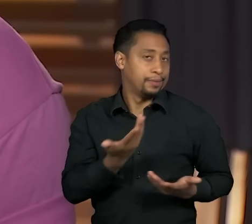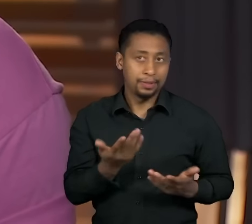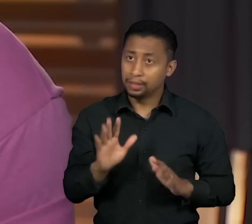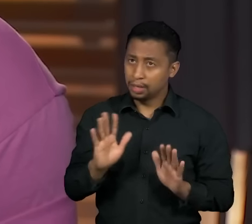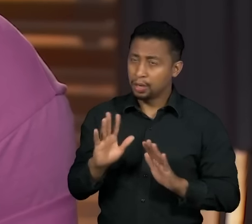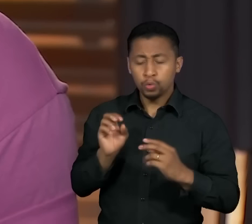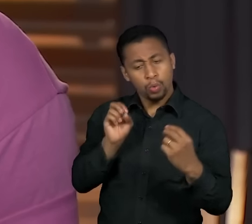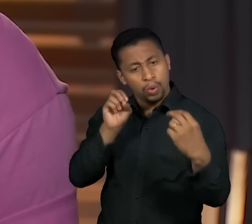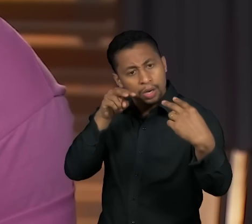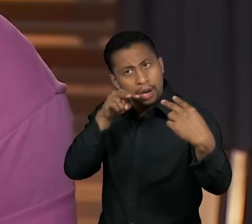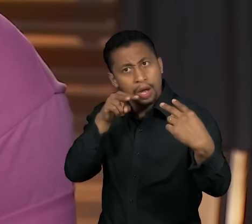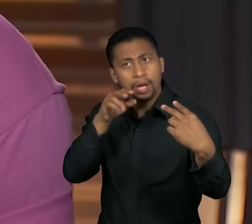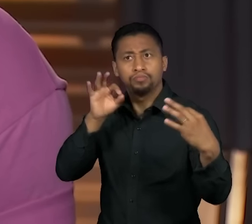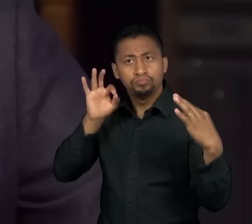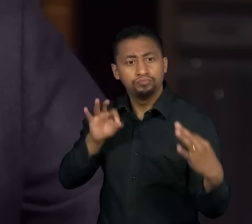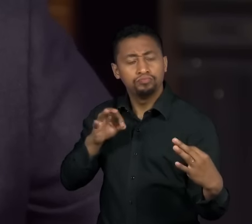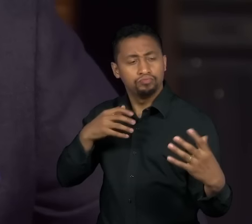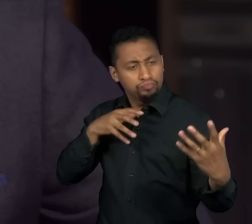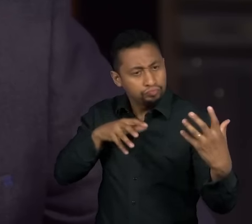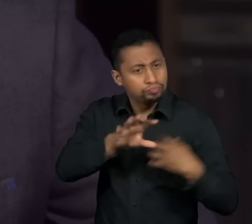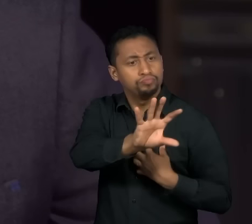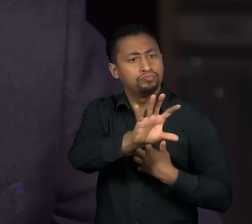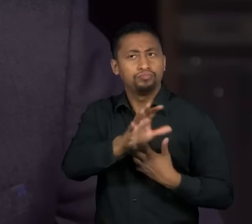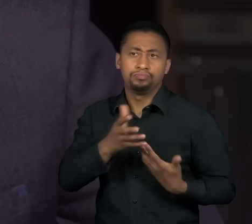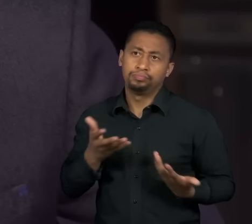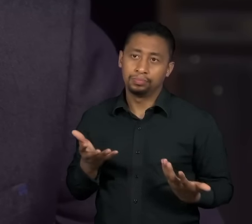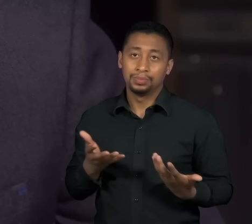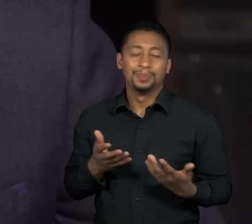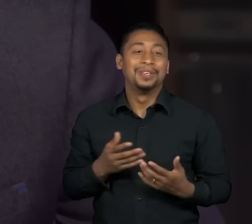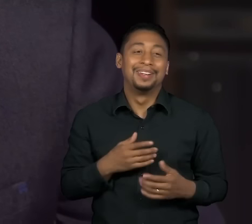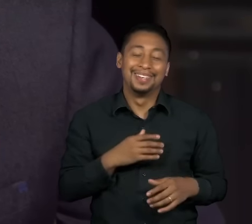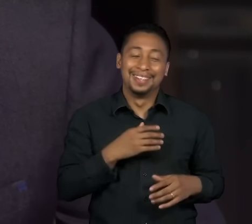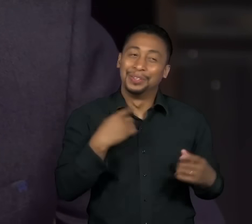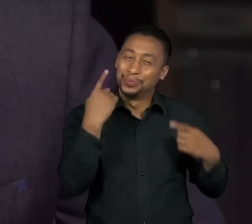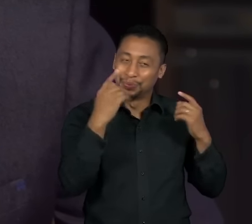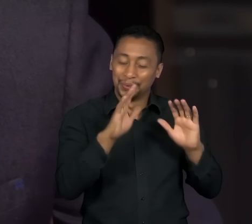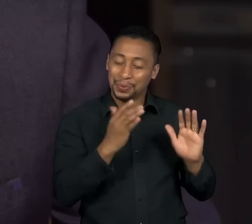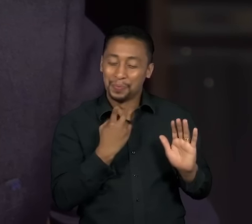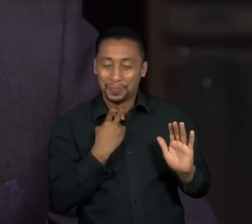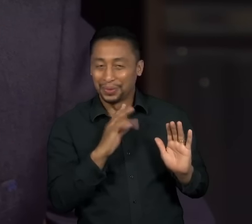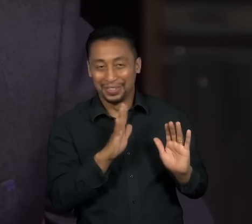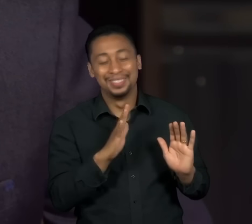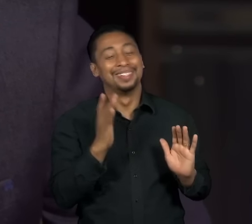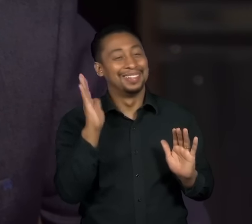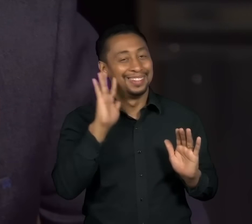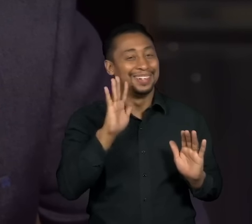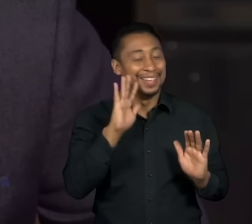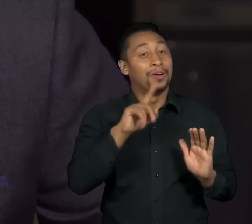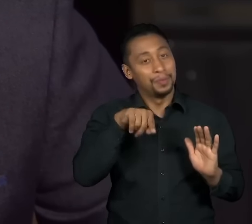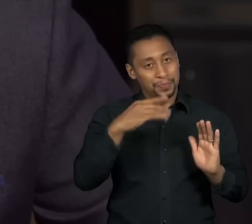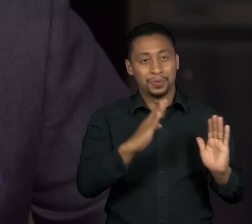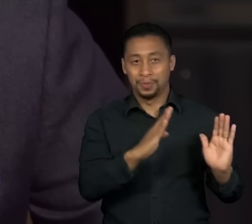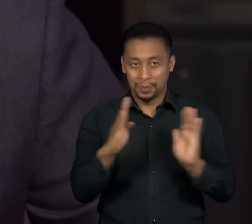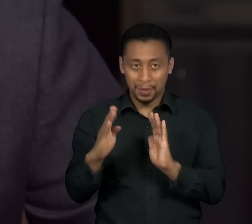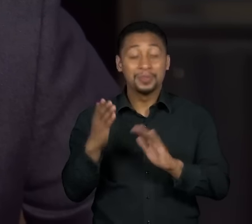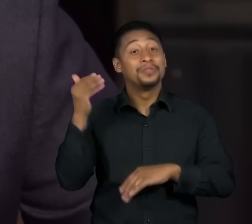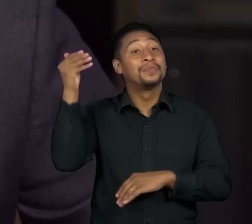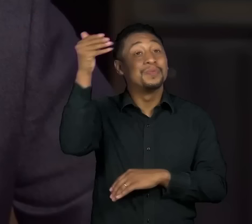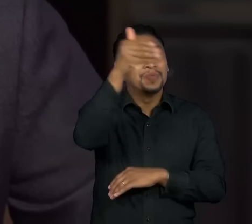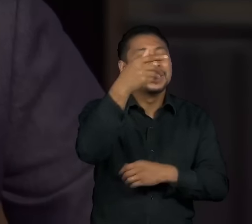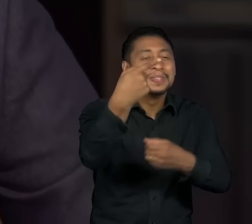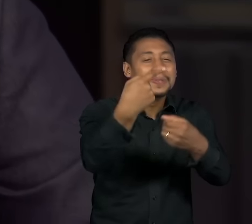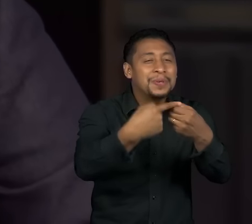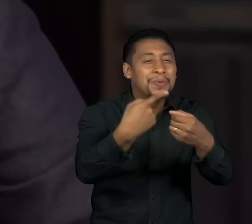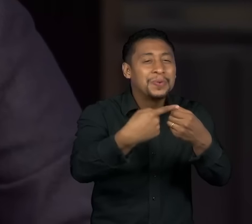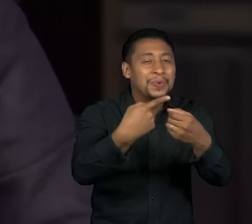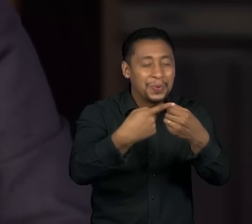outro. Não se fazer de doido. Que delícia. Ó, no próximo bloco nós vamos para lá. Nós vamos para Currais Novos, interior do Rio